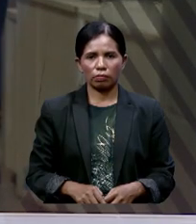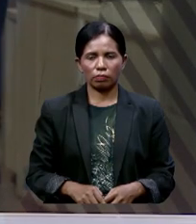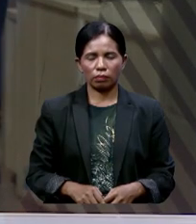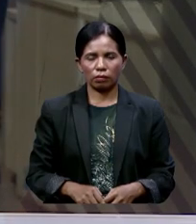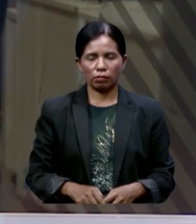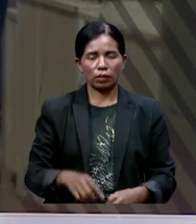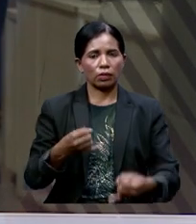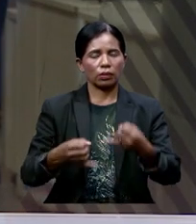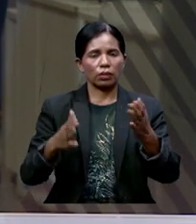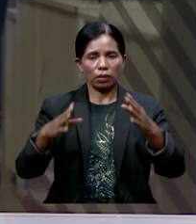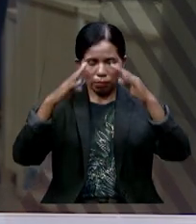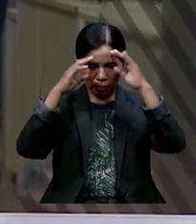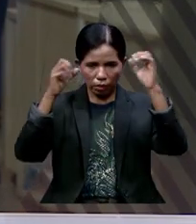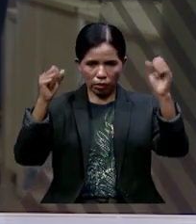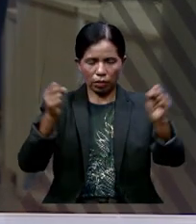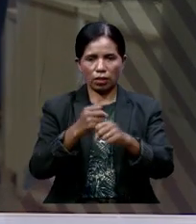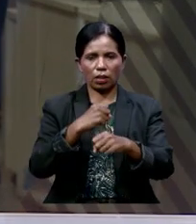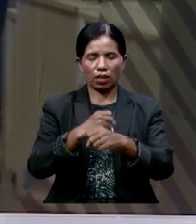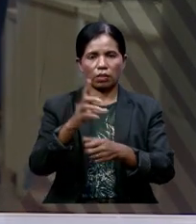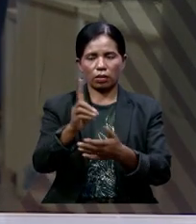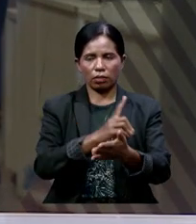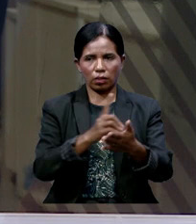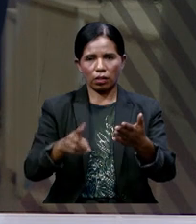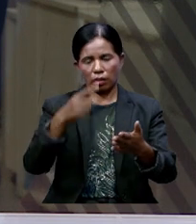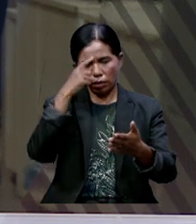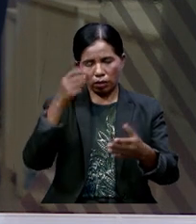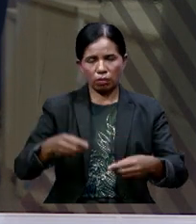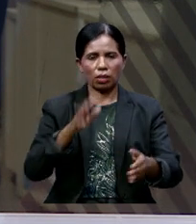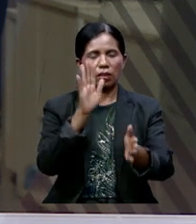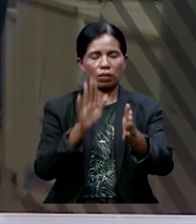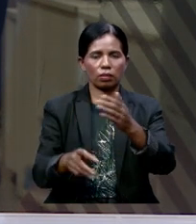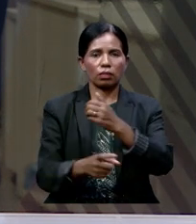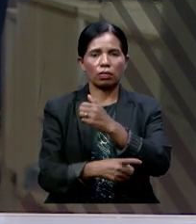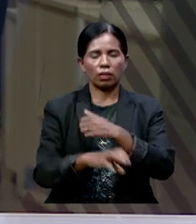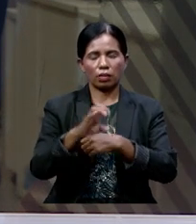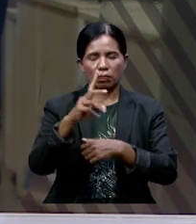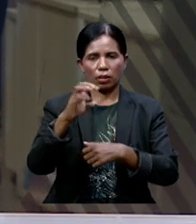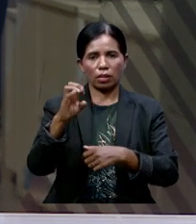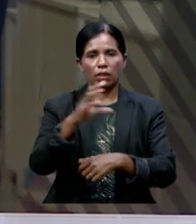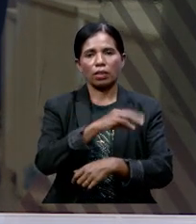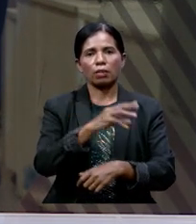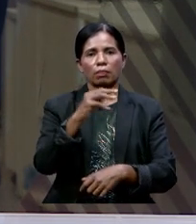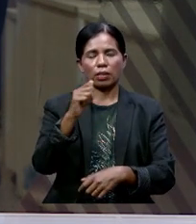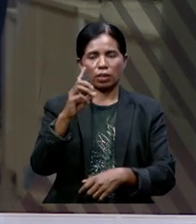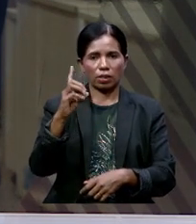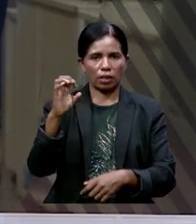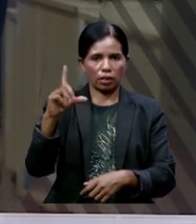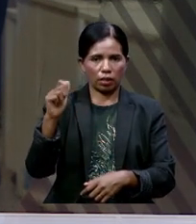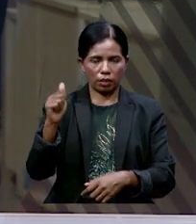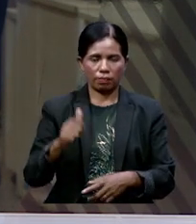Jurista conselheiro presidente da República Halo Discriminação também foi indulto para Emília Pires no Madalena Hanjam.